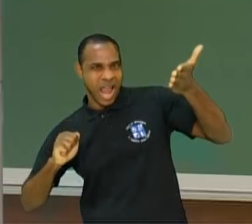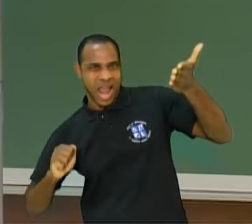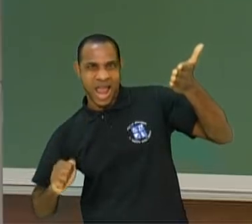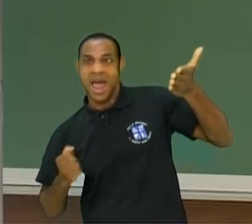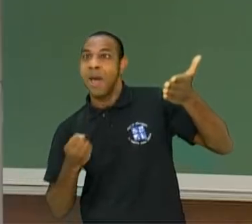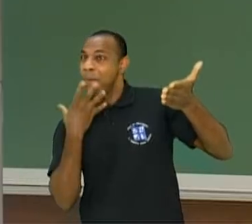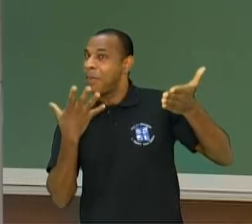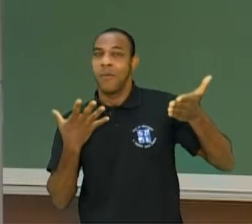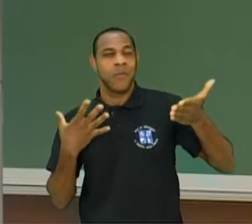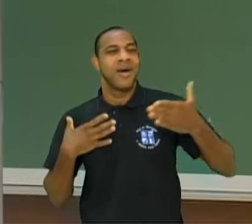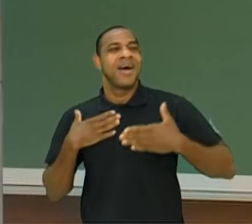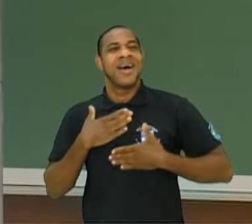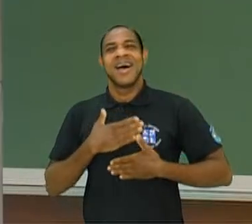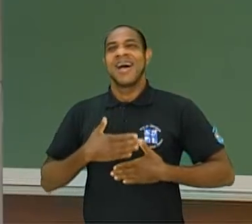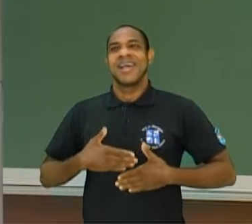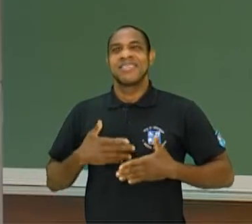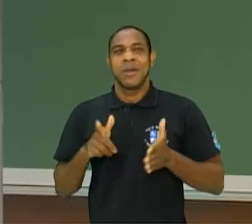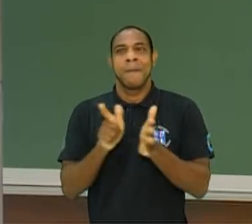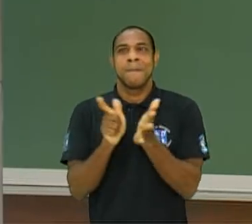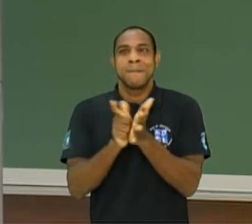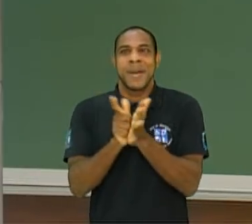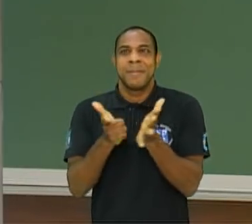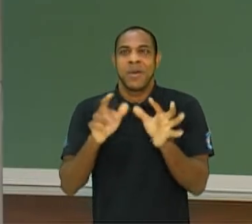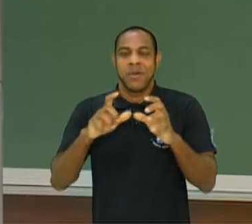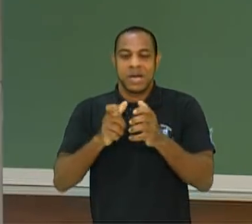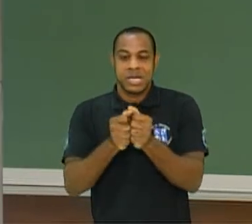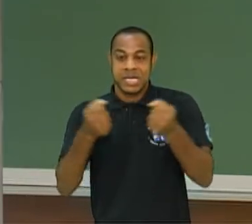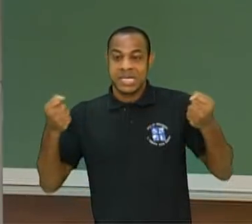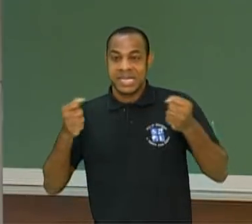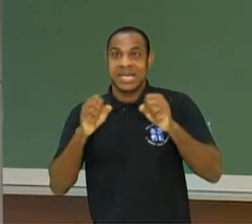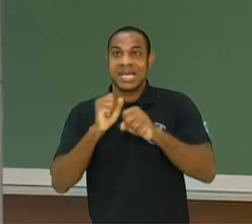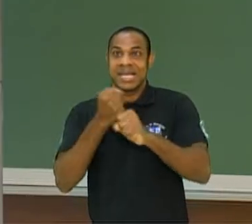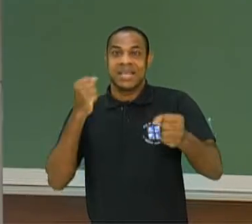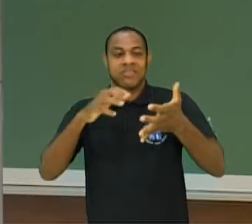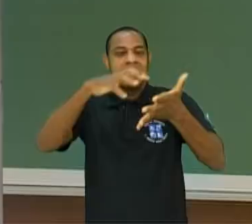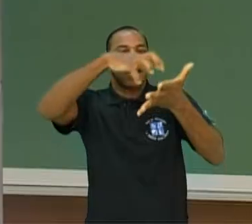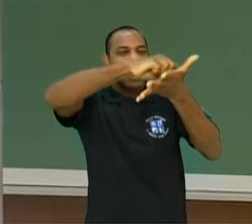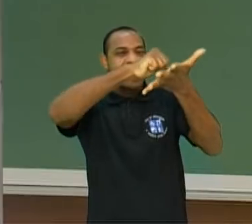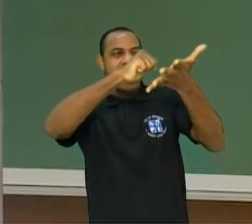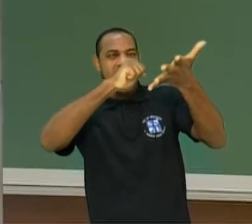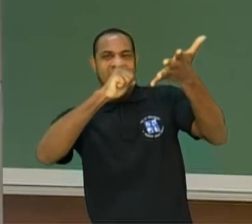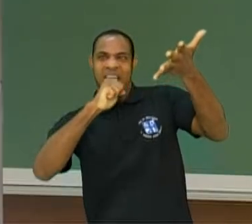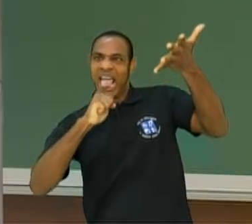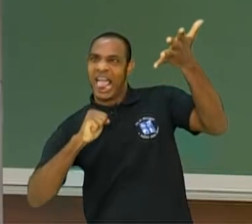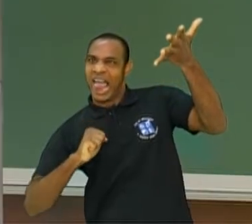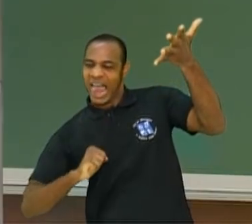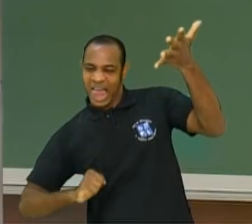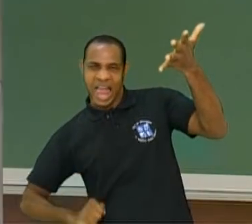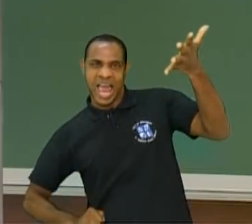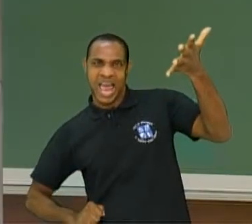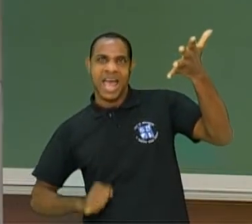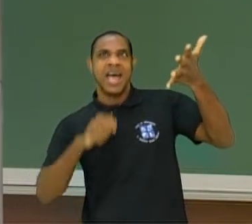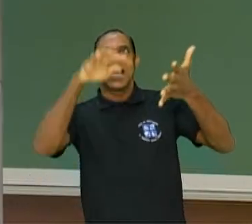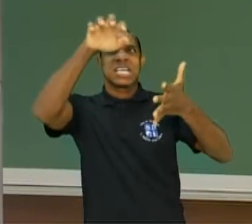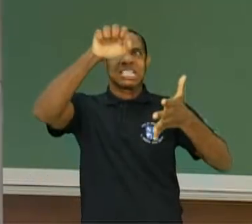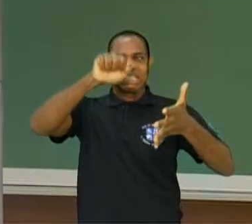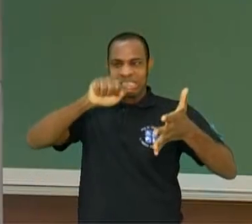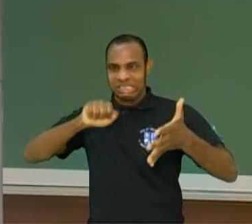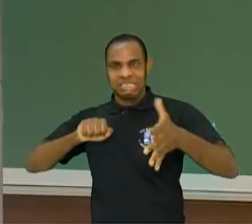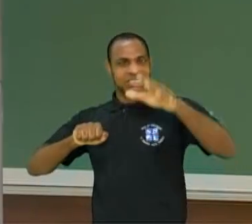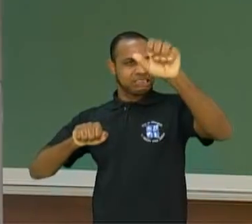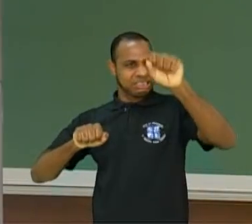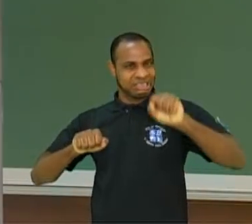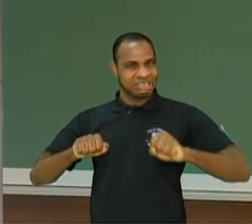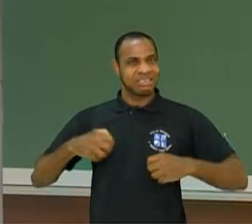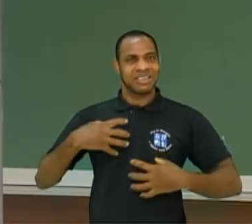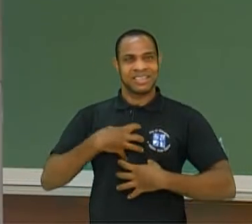sensação boa para ela é tirar um pedaço grande ali de papel da parede. É semelhante a